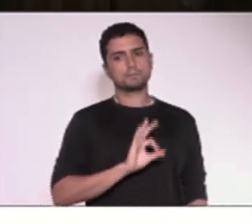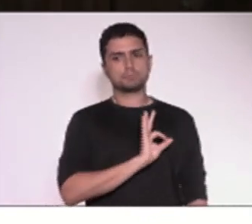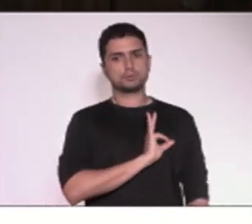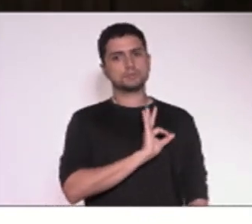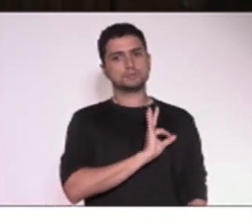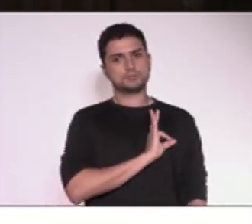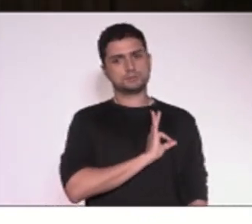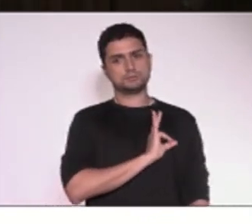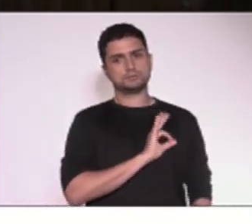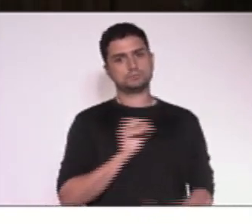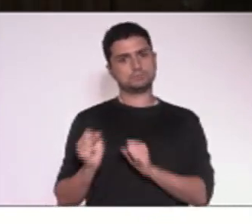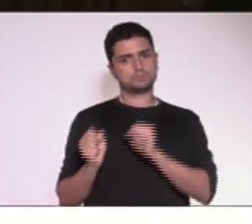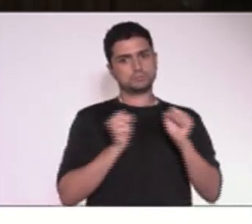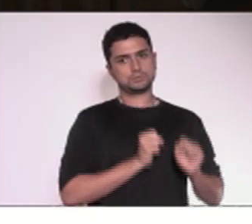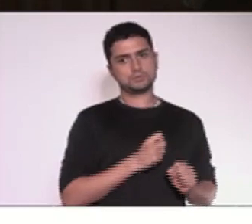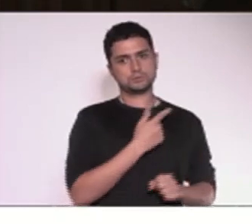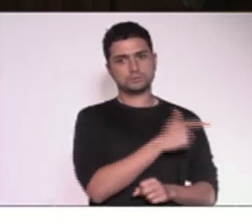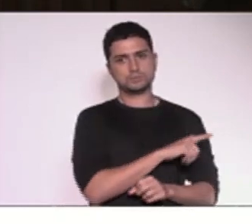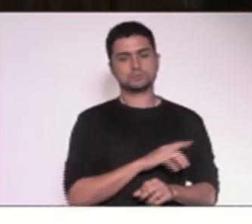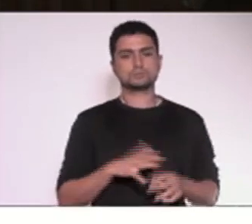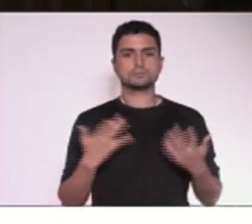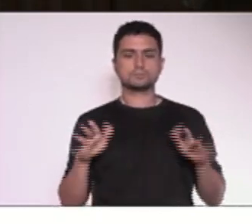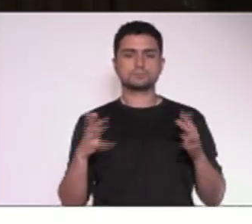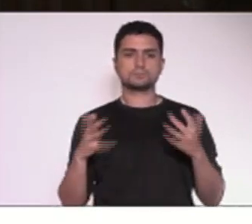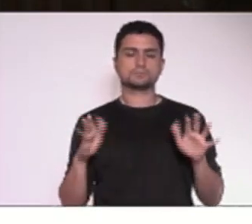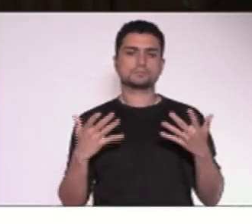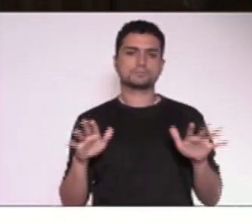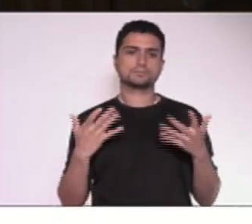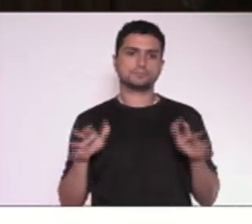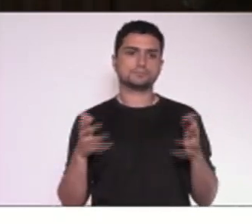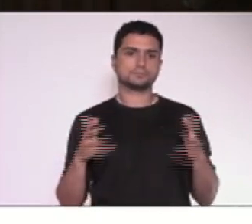poder. Nesse contexto,